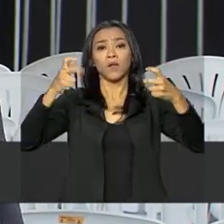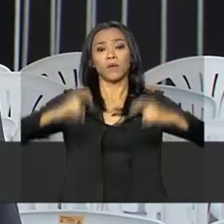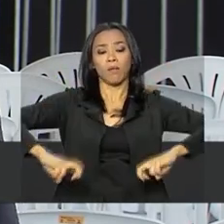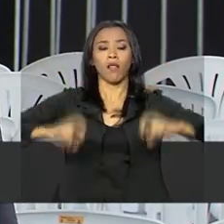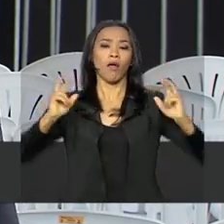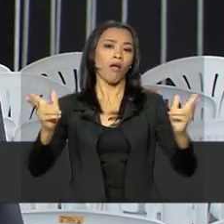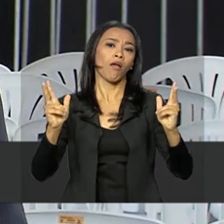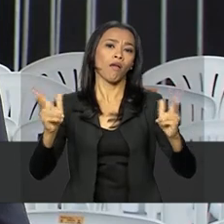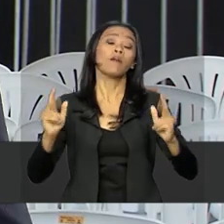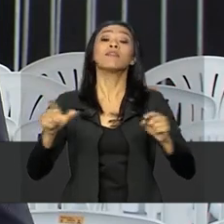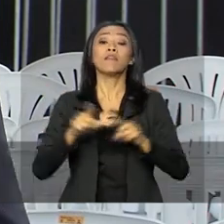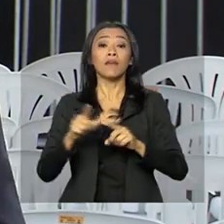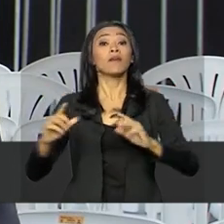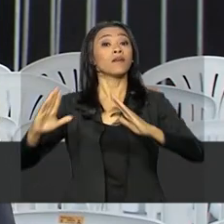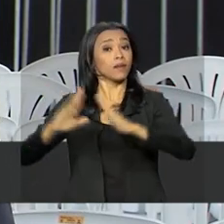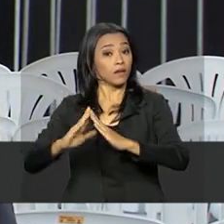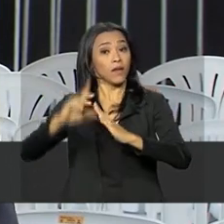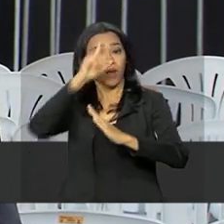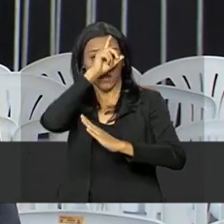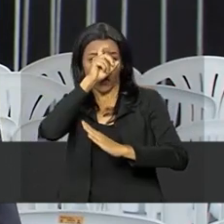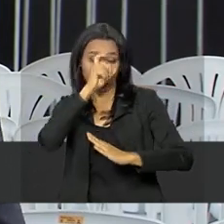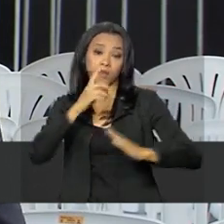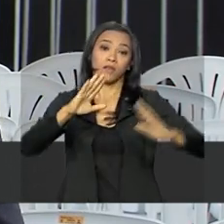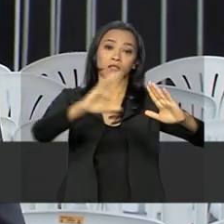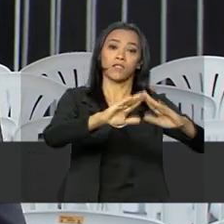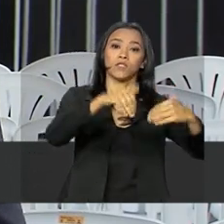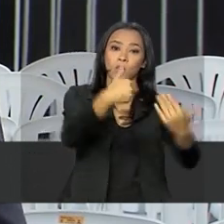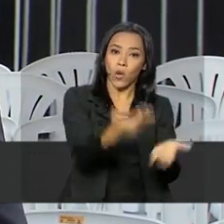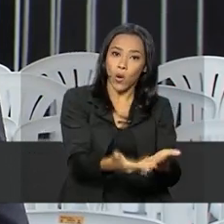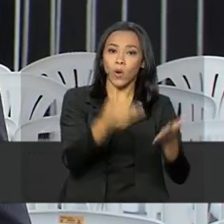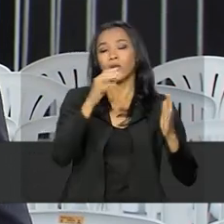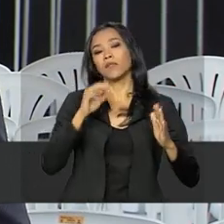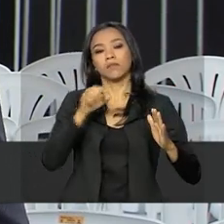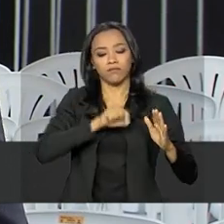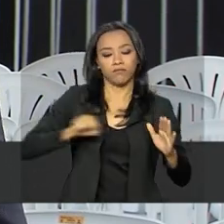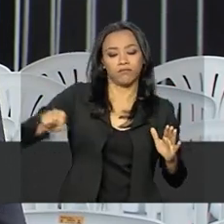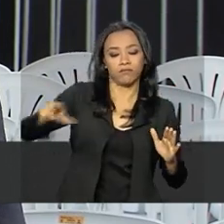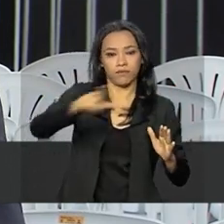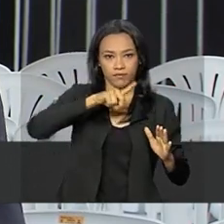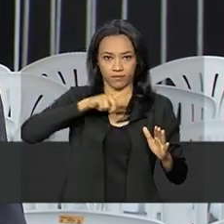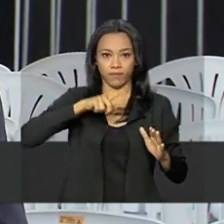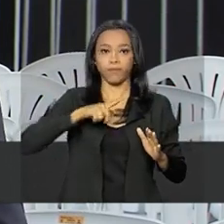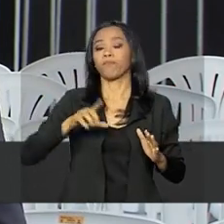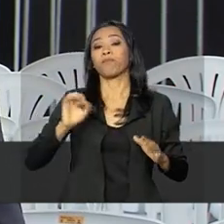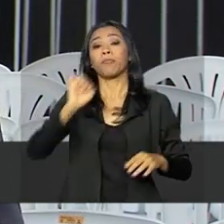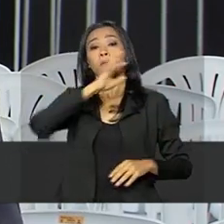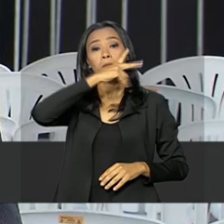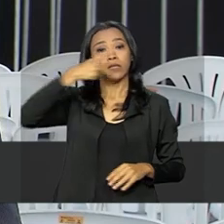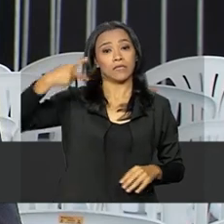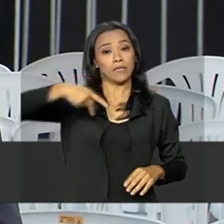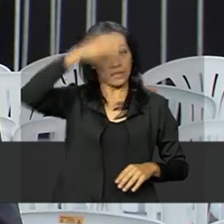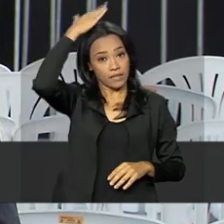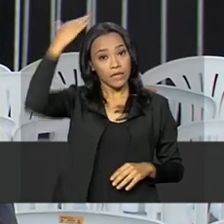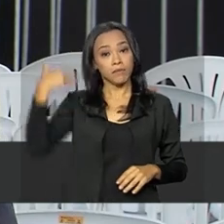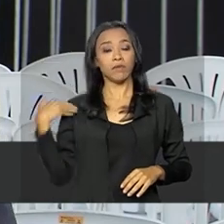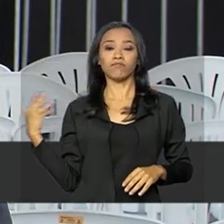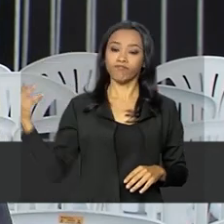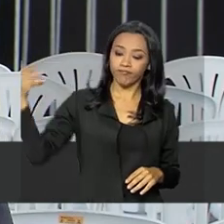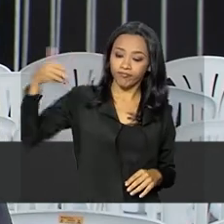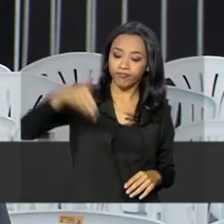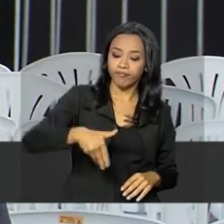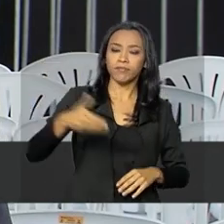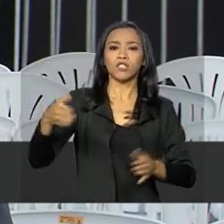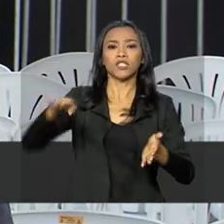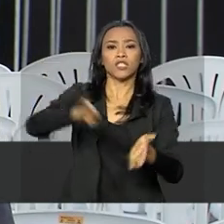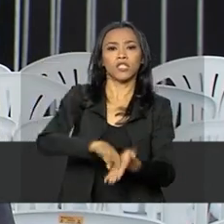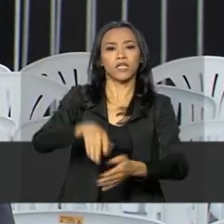com posto de saúde, escolas e creches na região. O presidente Temer participa da cerimônia e deve chegar por